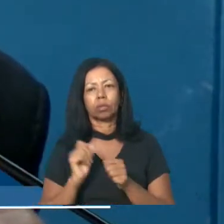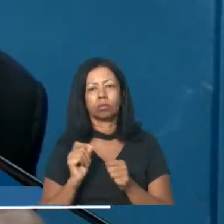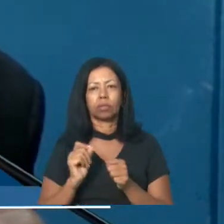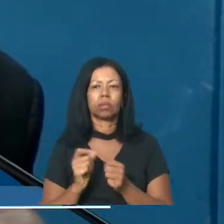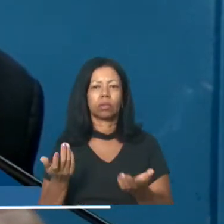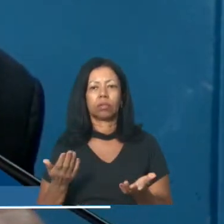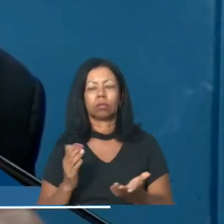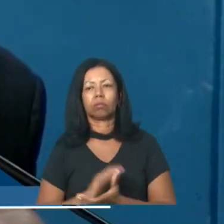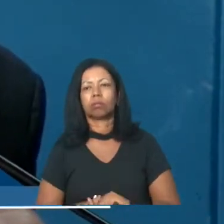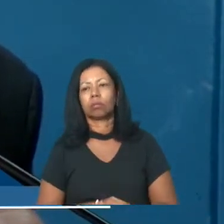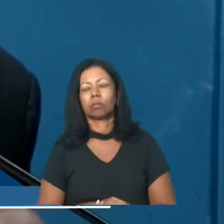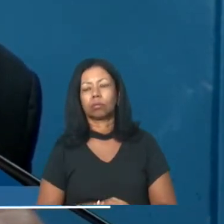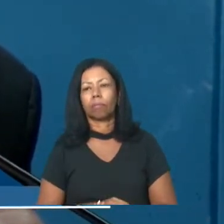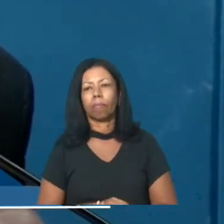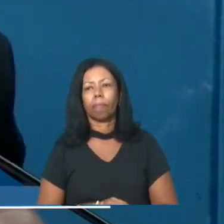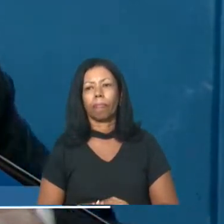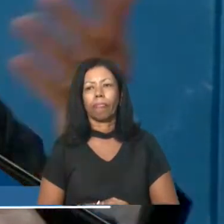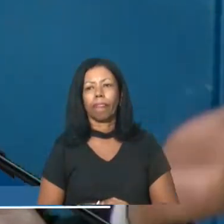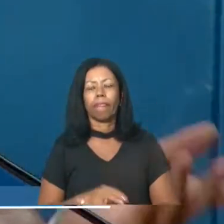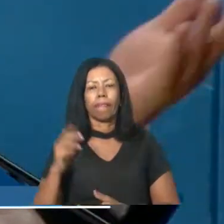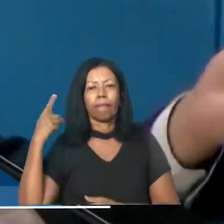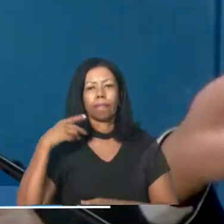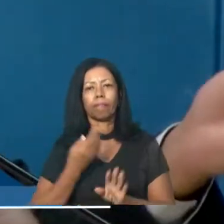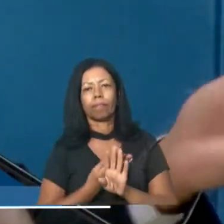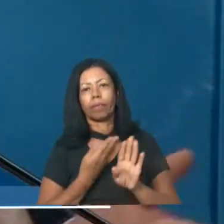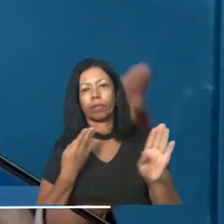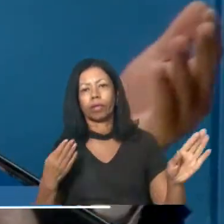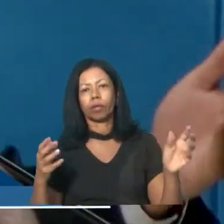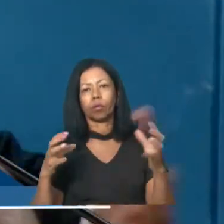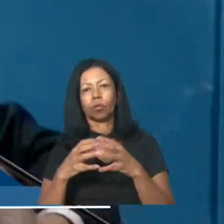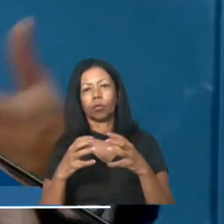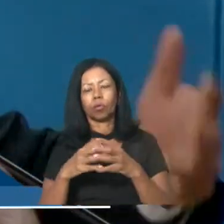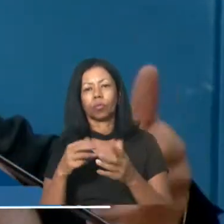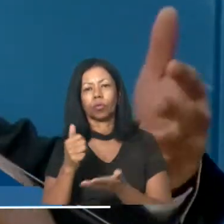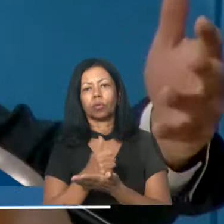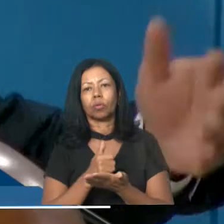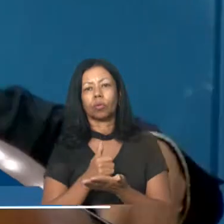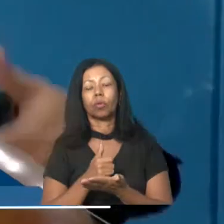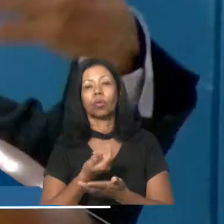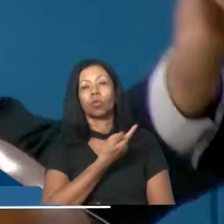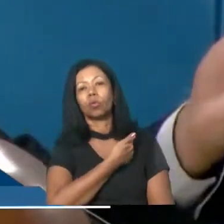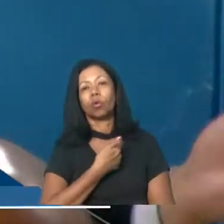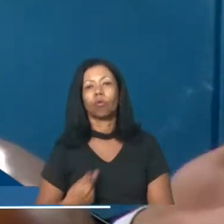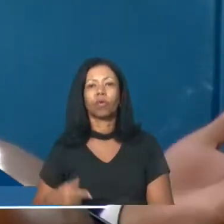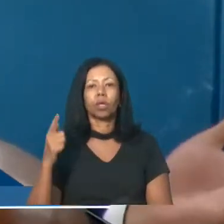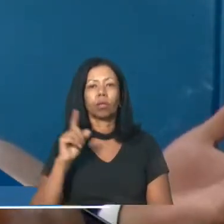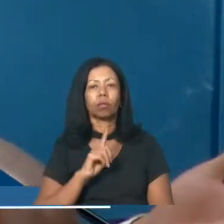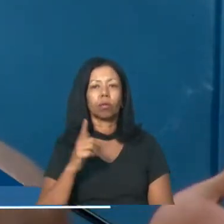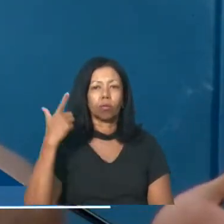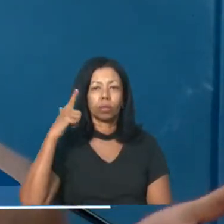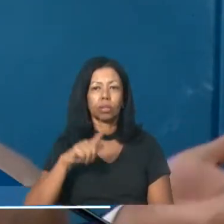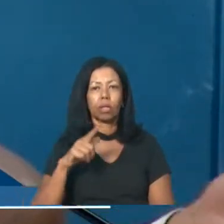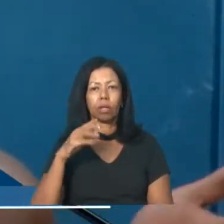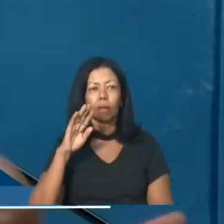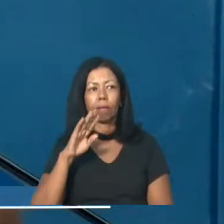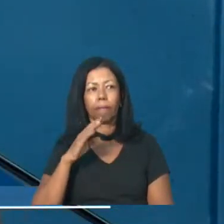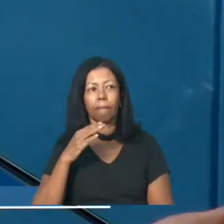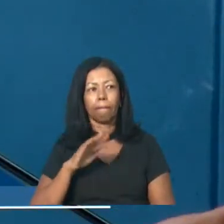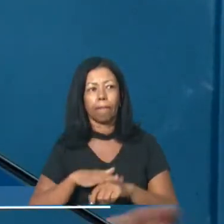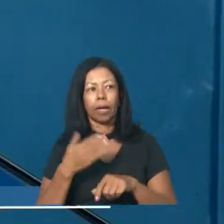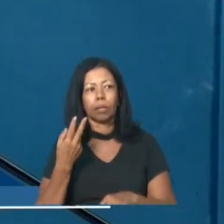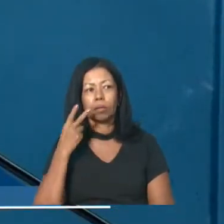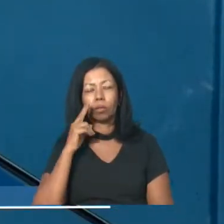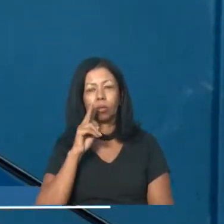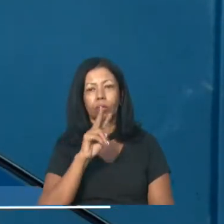recordo, vereadores se afastando da base do governo porque não conseguem mais olhar o seu reflexo no espelho e conviver com